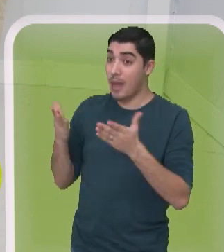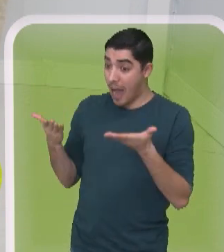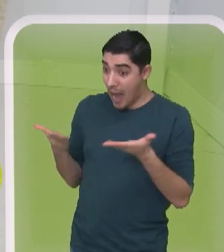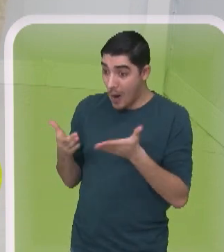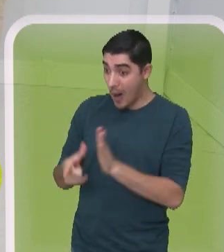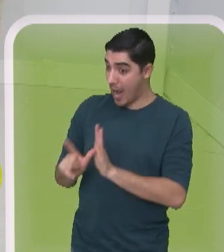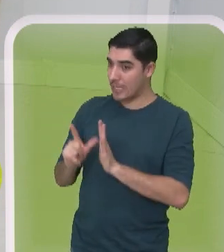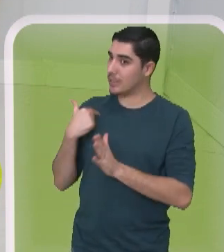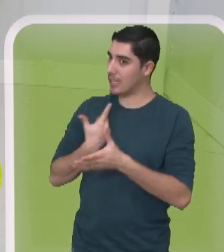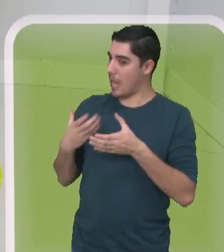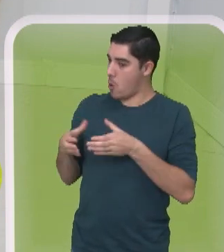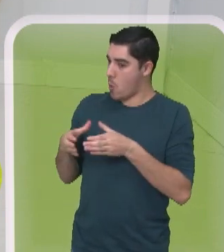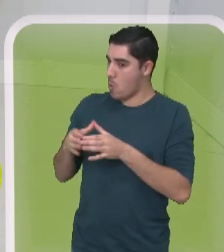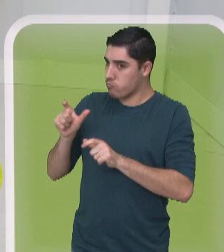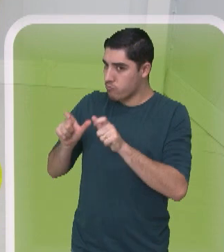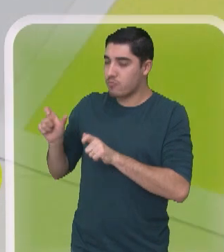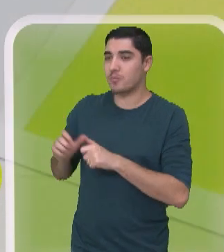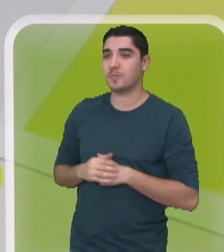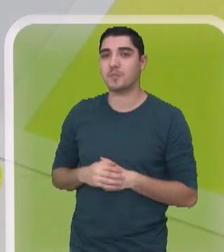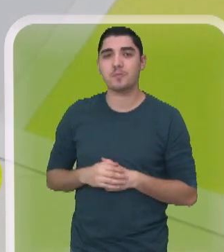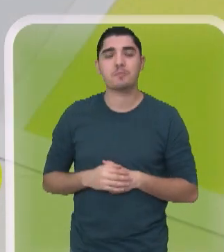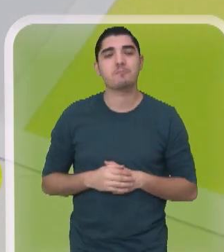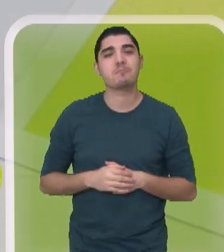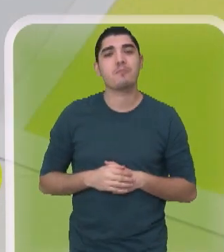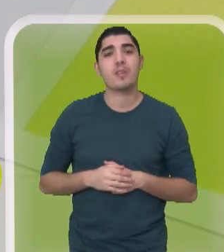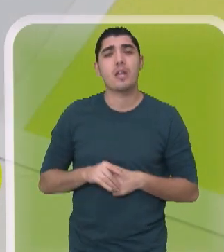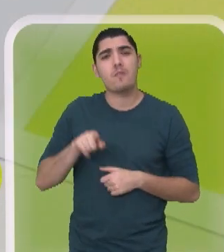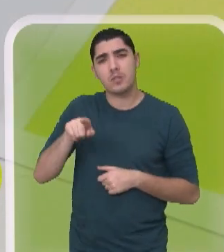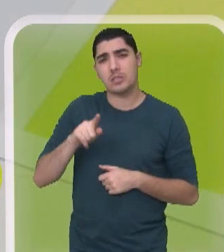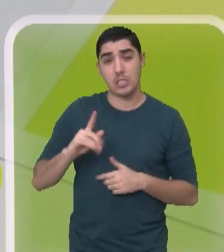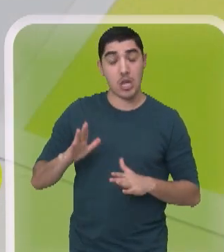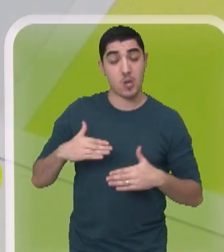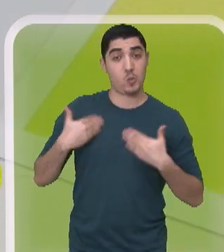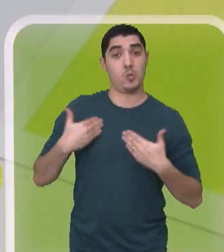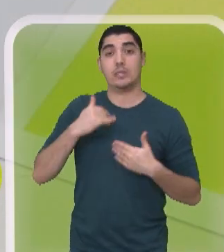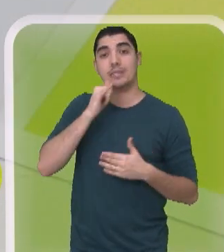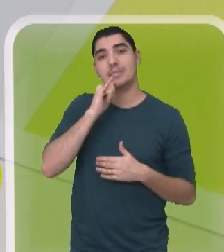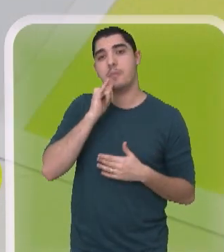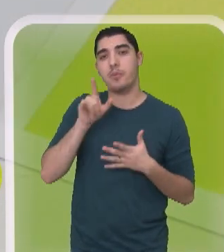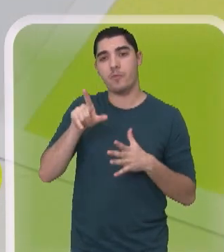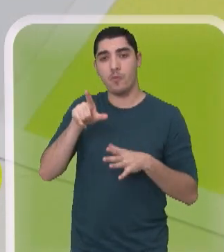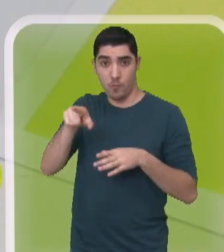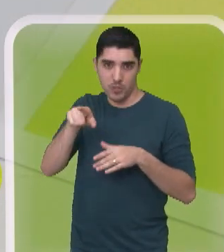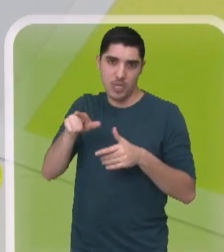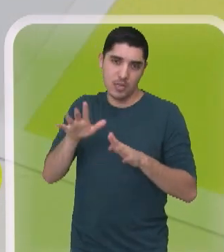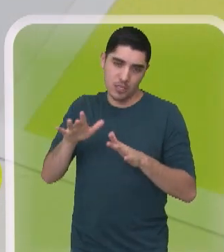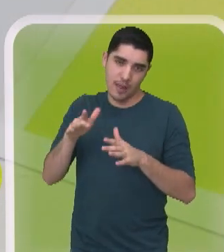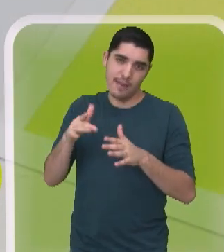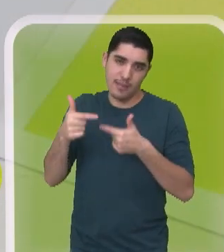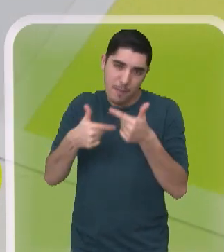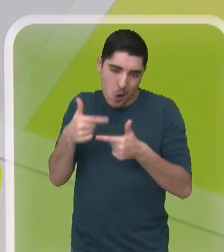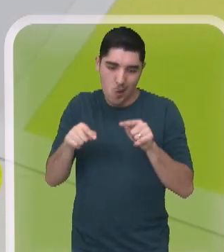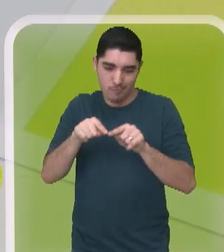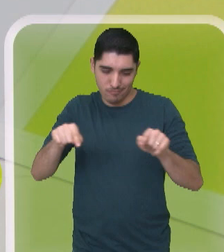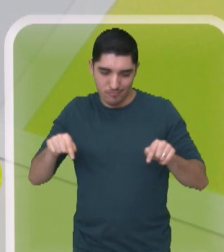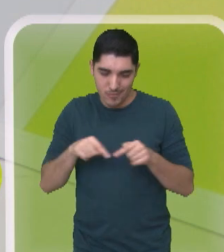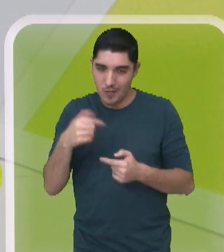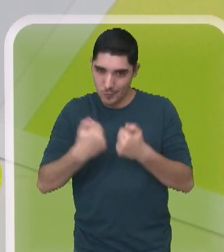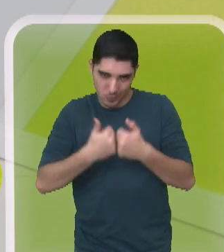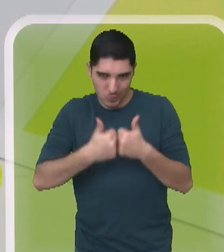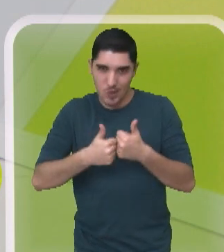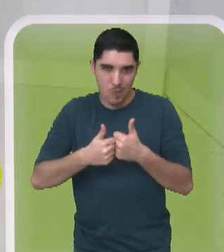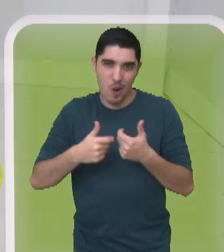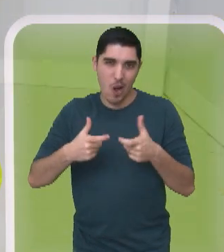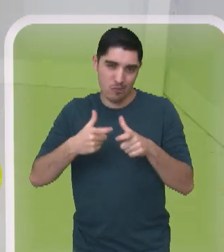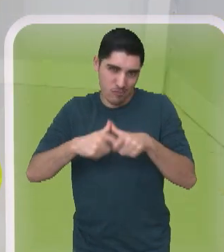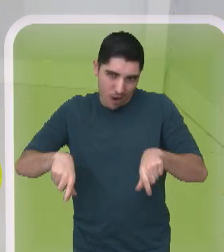competitivo. Te surpreendeu, Bruno, tudo que envolve fora das quatro linhas, que você viveu a parte dentro das quatro linhas? Sua preocupação era manter o seu físico em